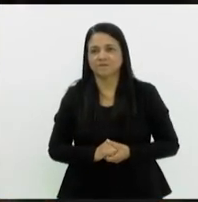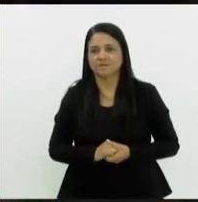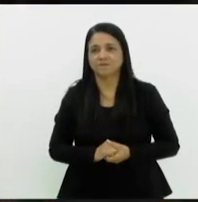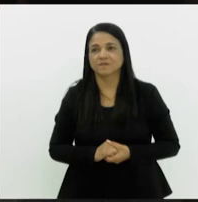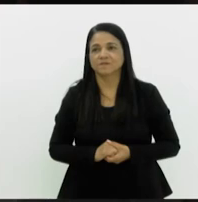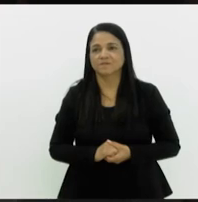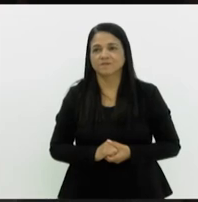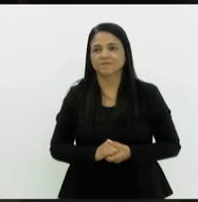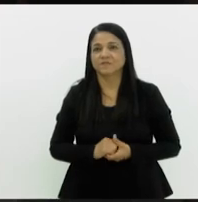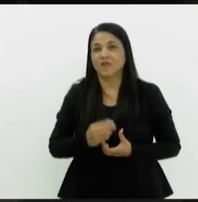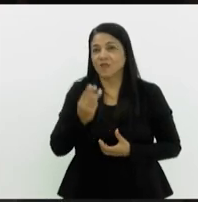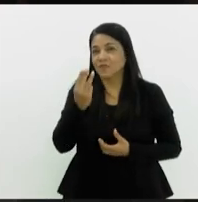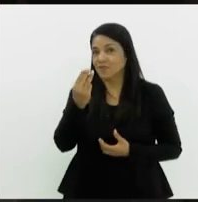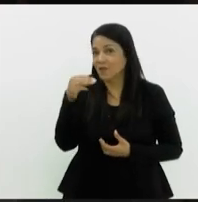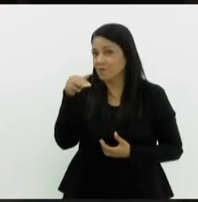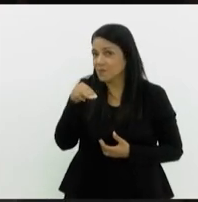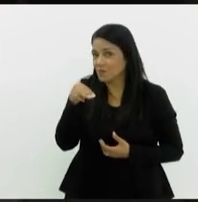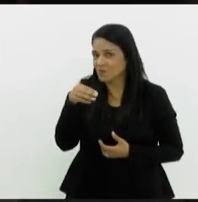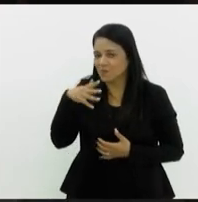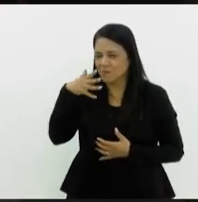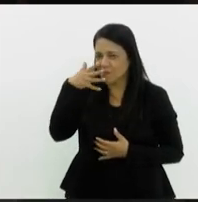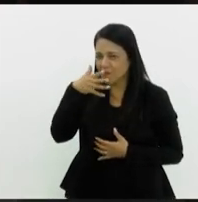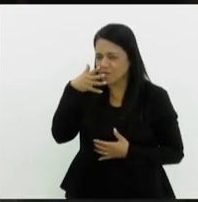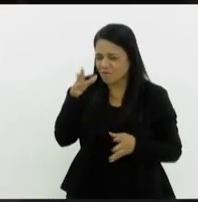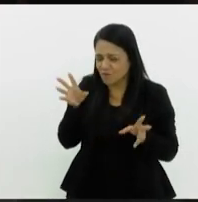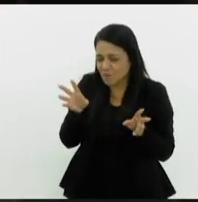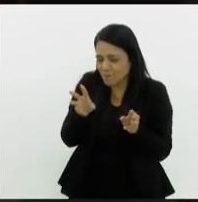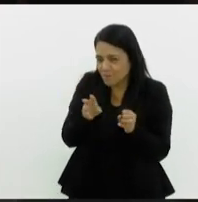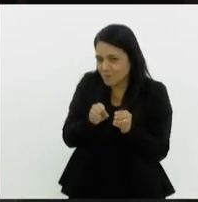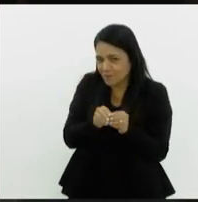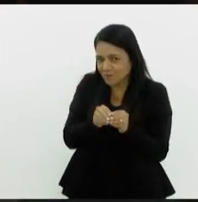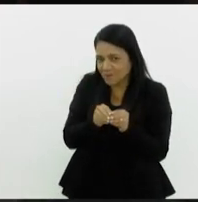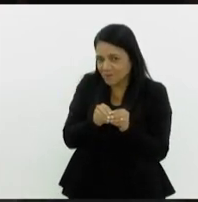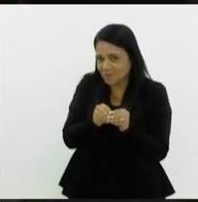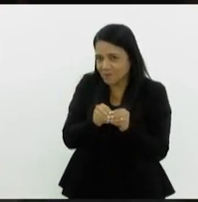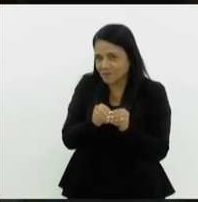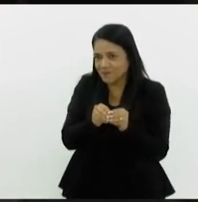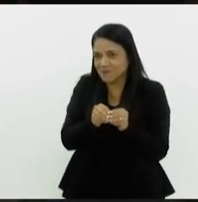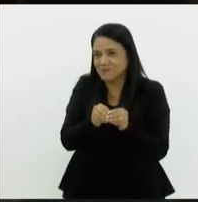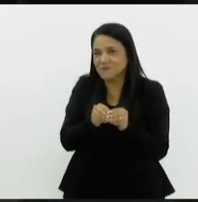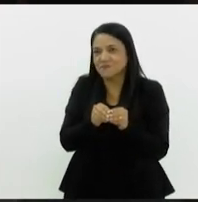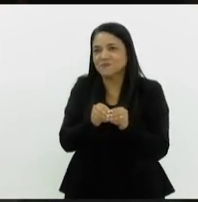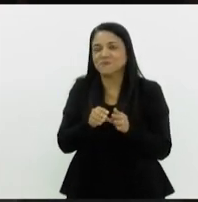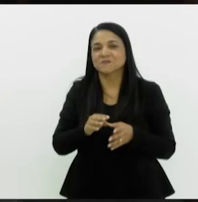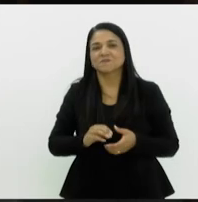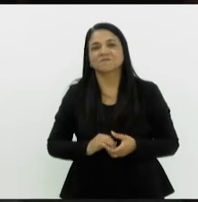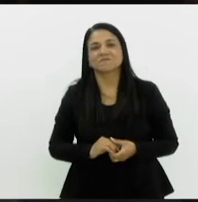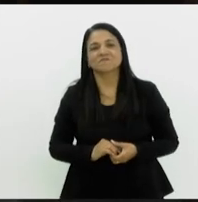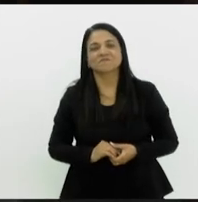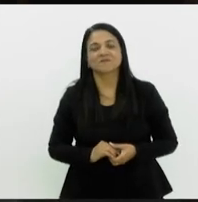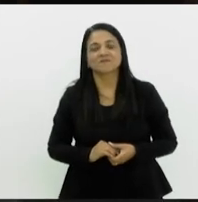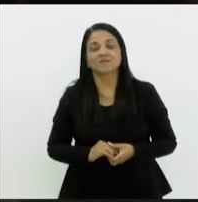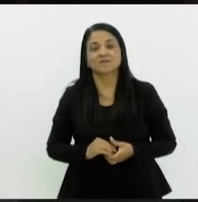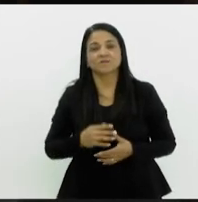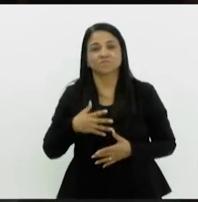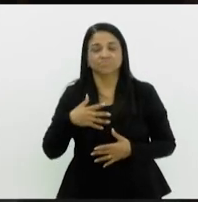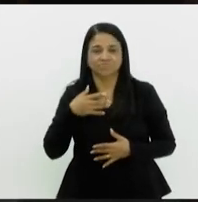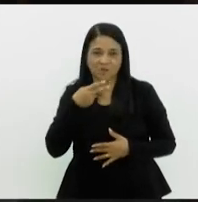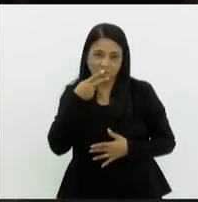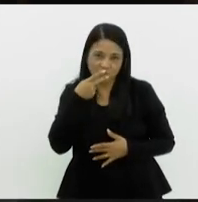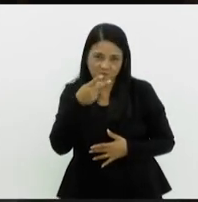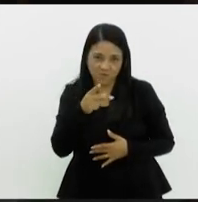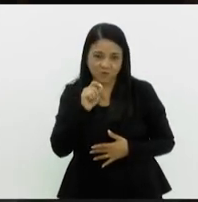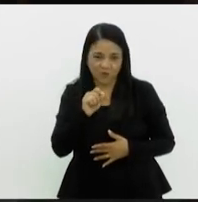Gente, eu tenho 3 minutos para falar, então vou ser breve, né? E dizer primeiro aqui